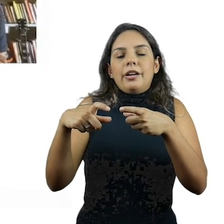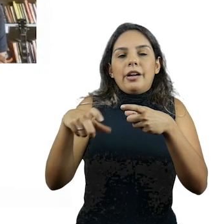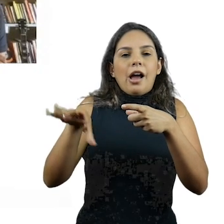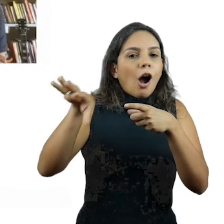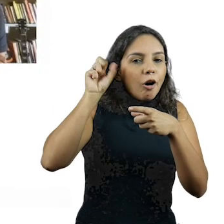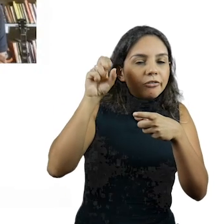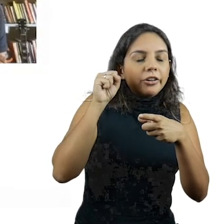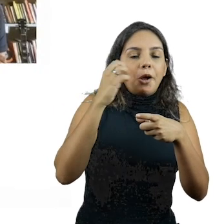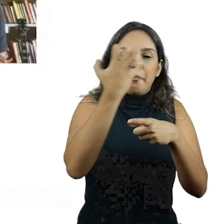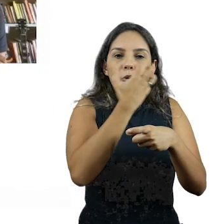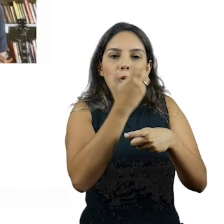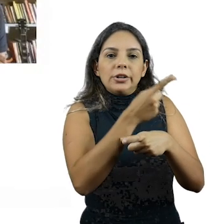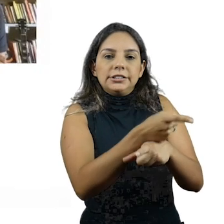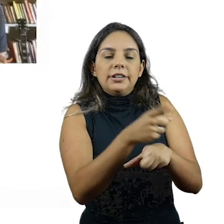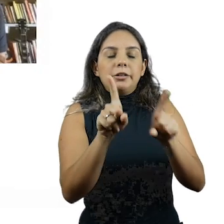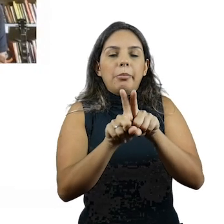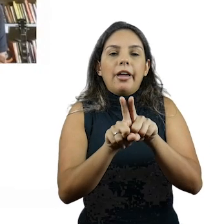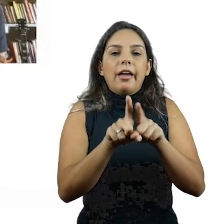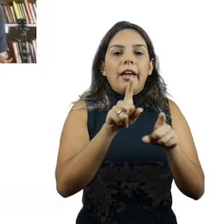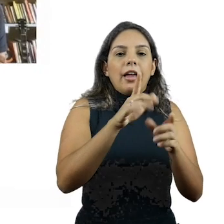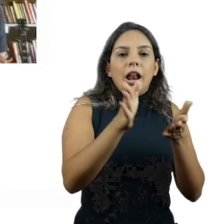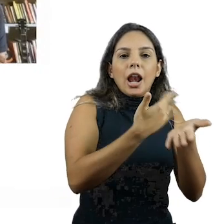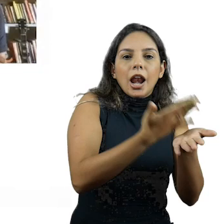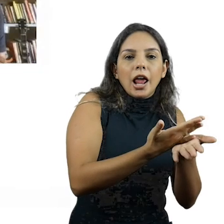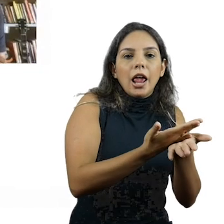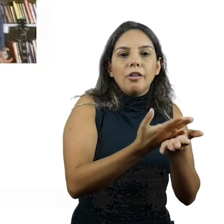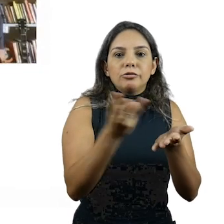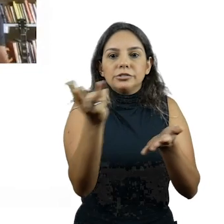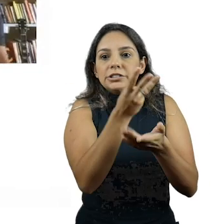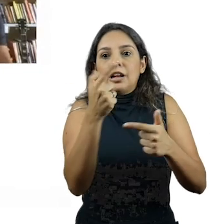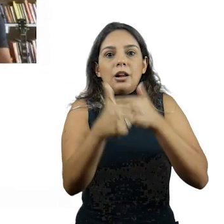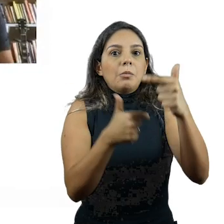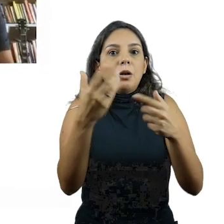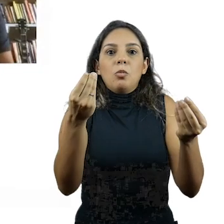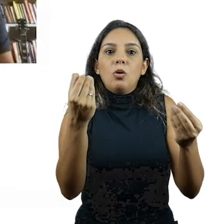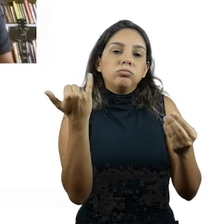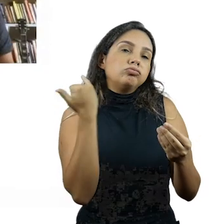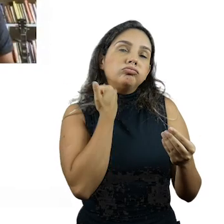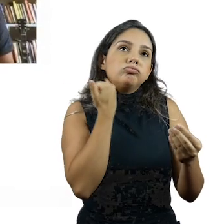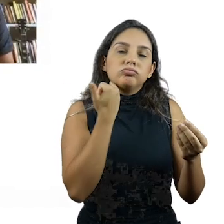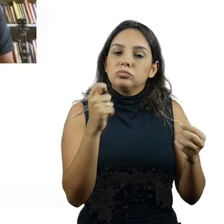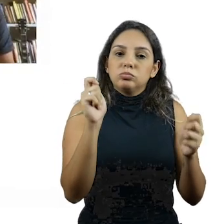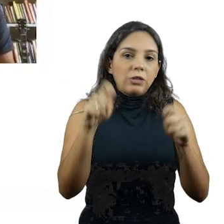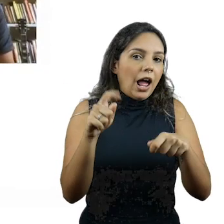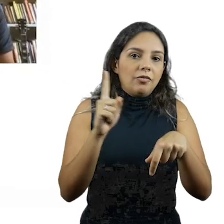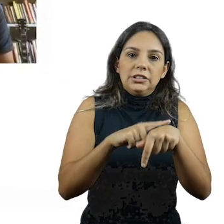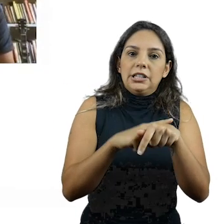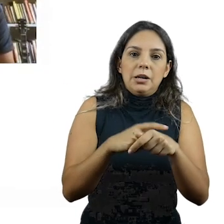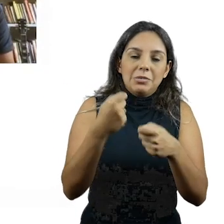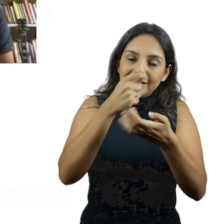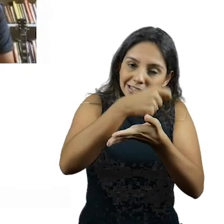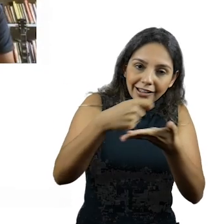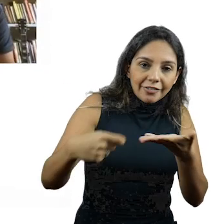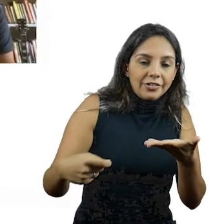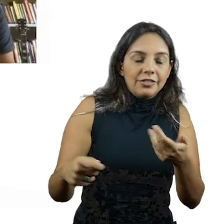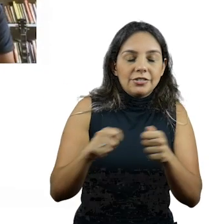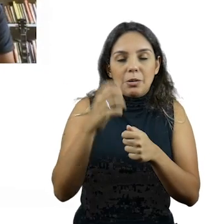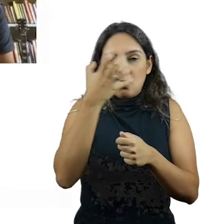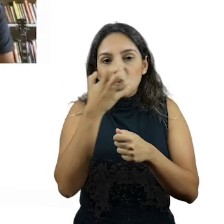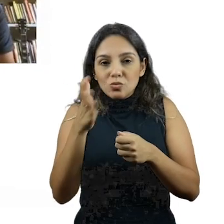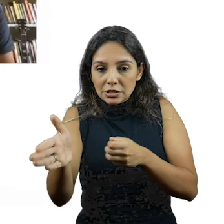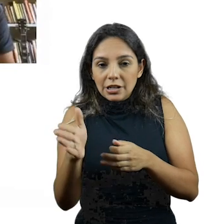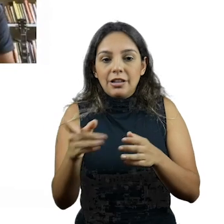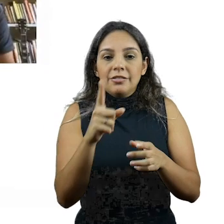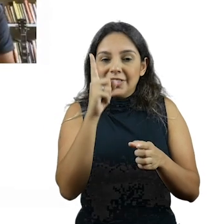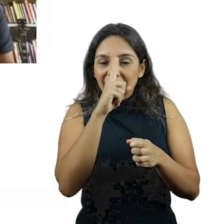Estava difícil, eu tive que parar de fazer para conseguir me dedicar mais a escrever e fazer música. Estava chegando a